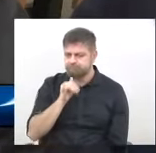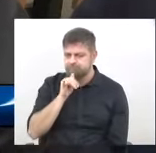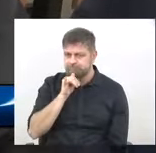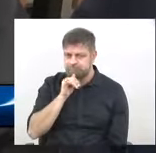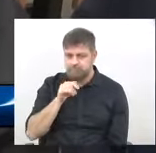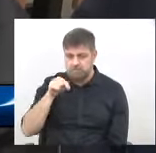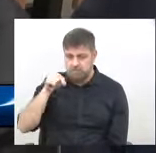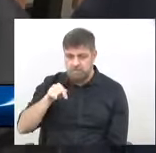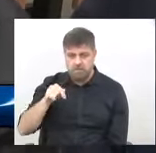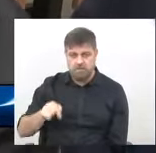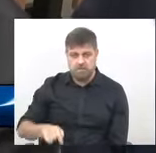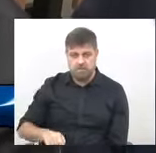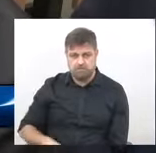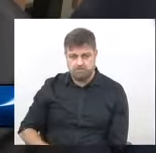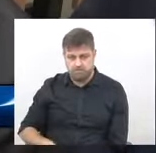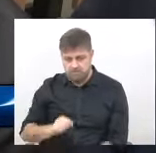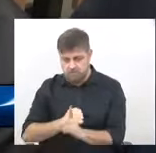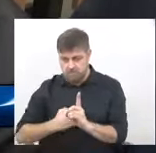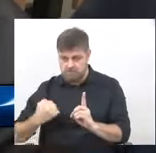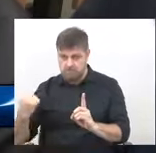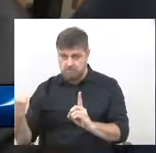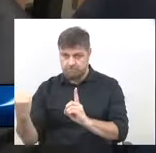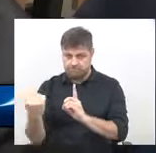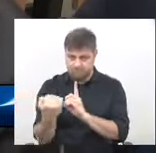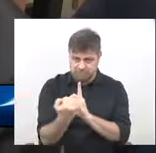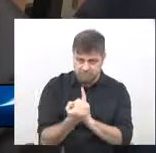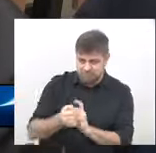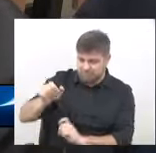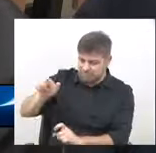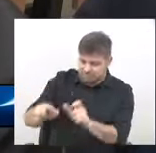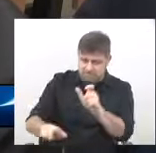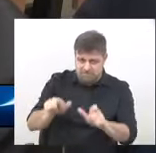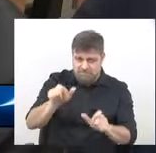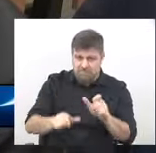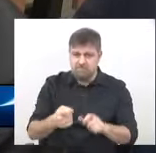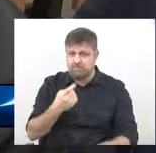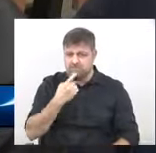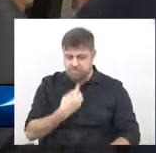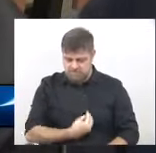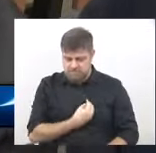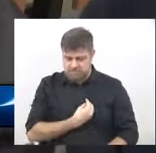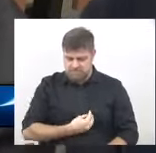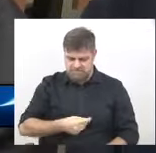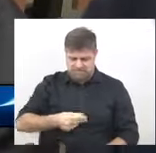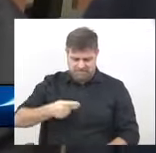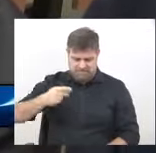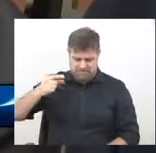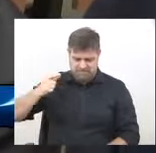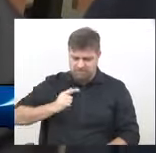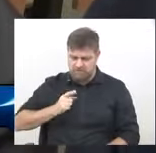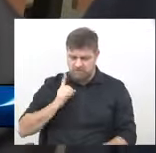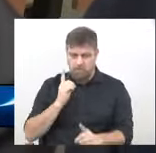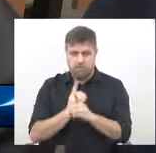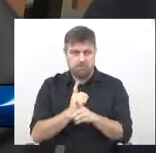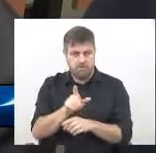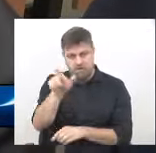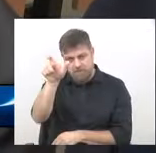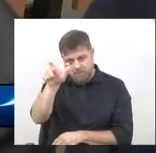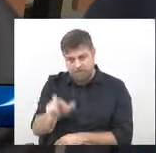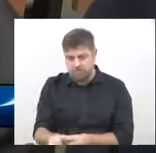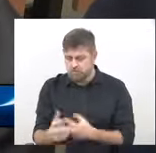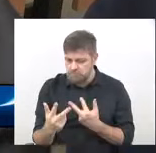nesse universo de pessoas que viveram em nossa cidade alguém da envergadura do senhor José Carlos